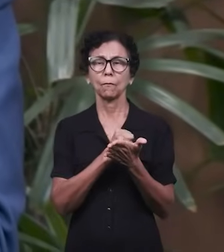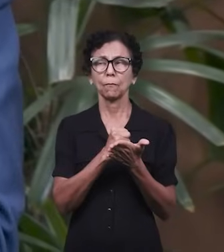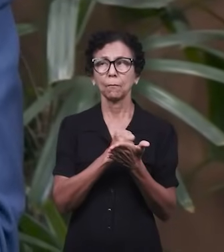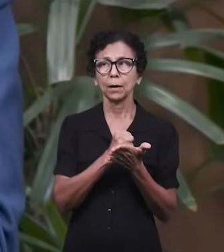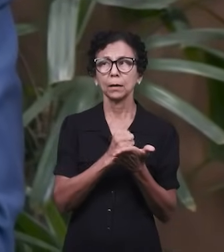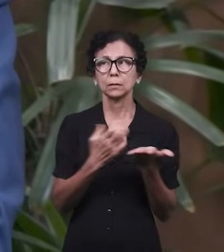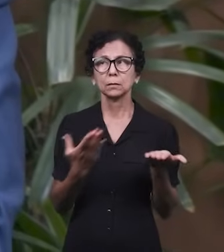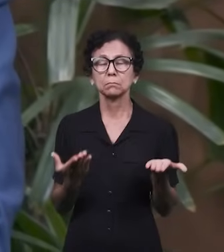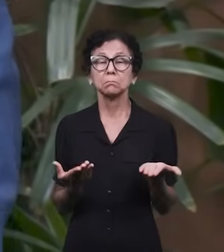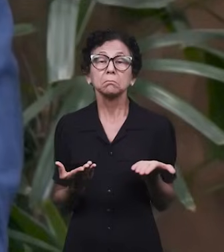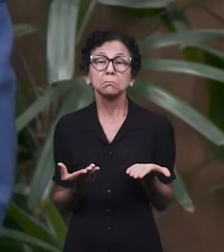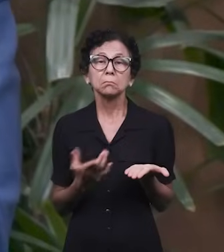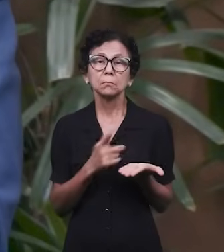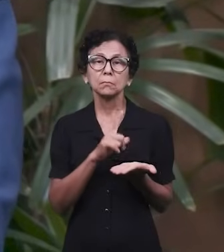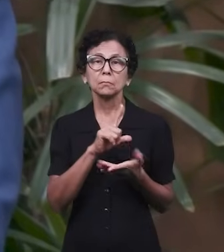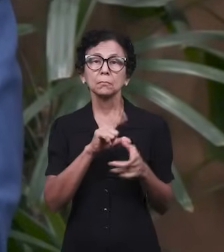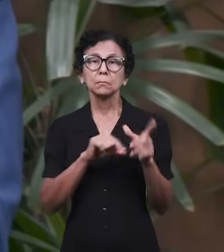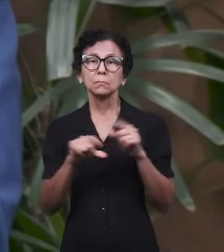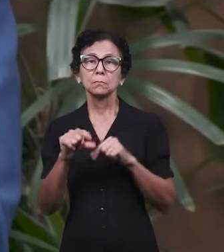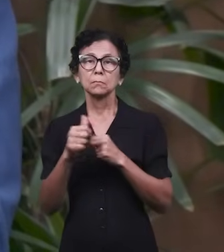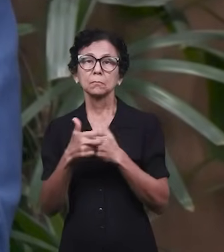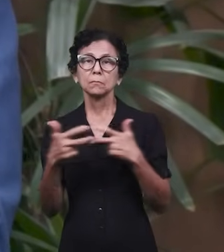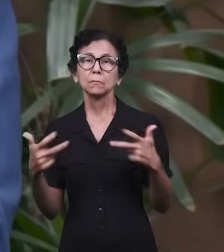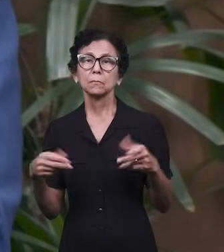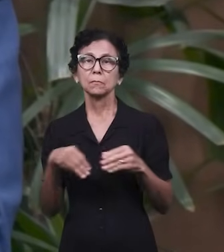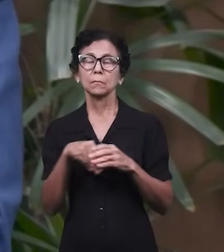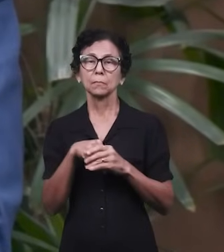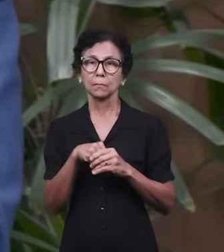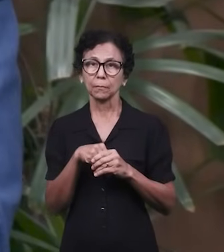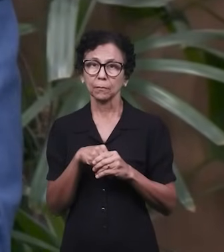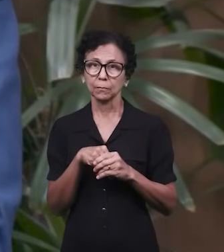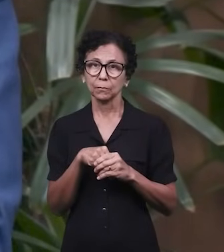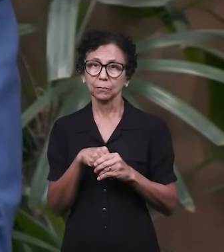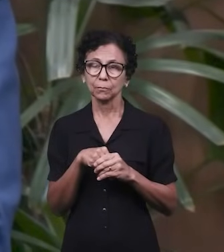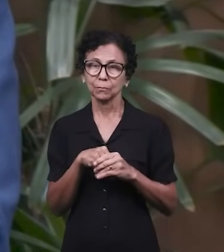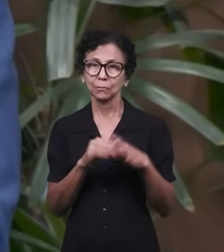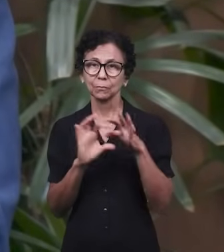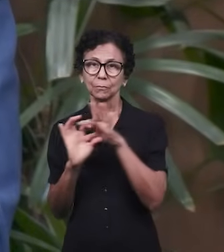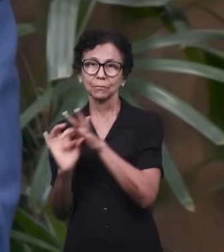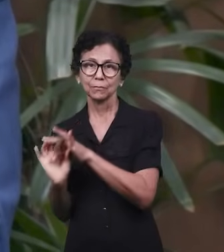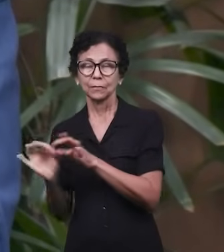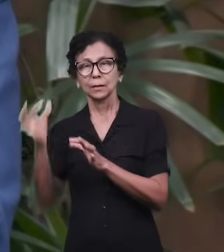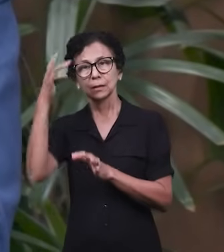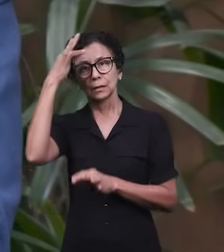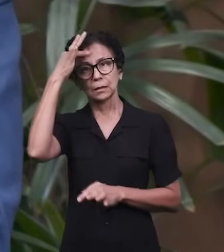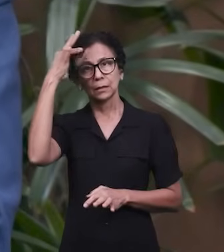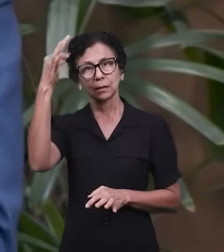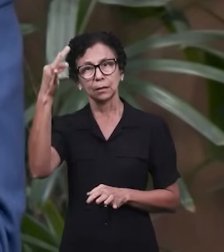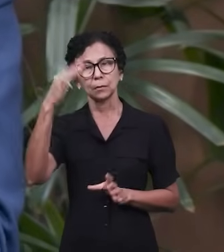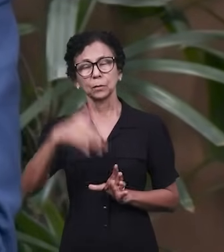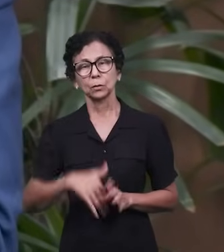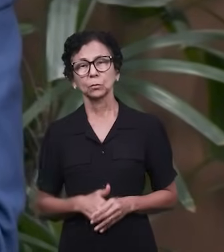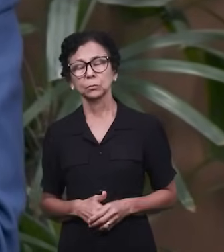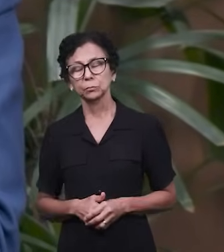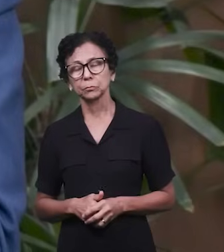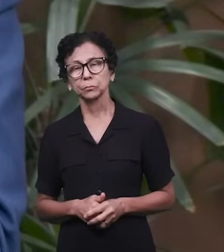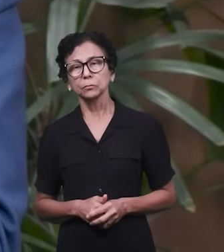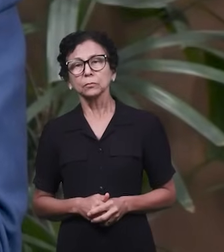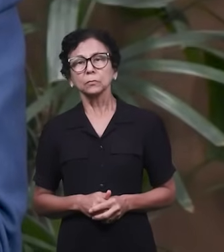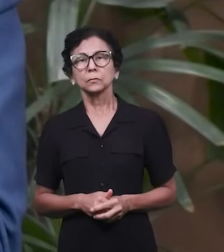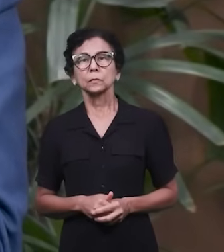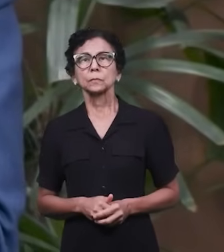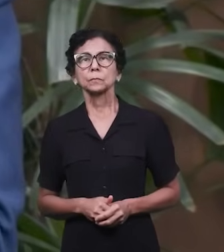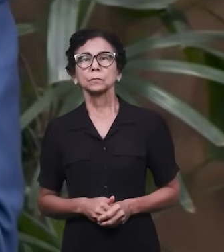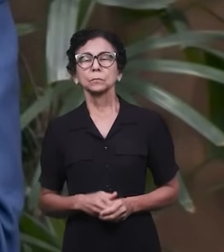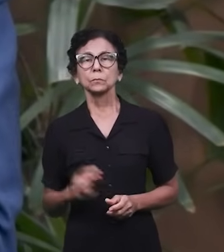têm que ser dentro do contexto acadêmico. Então, assim, na nossa experiência de profissional da educação